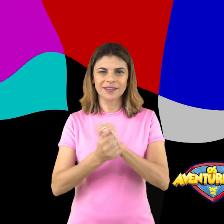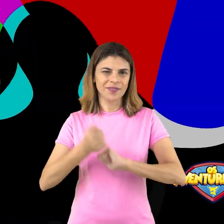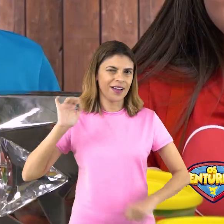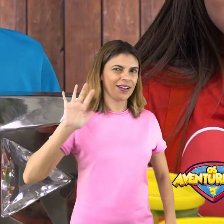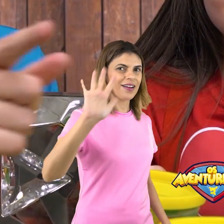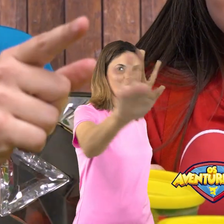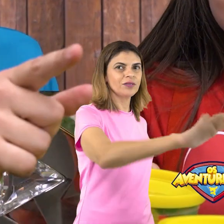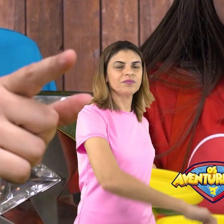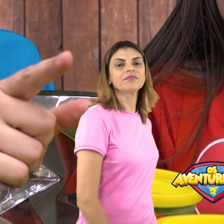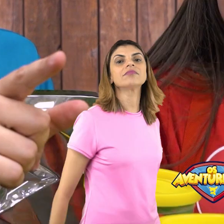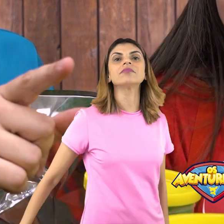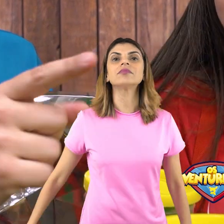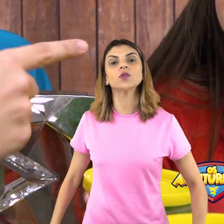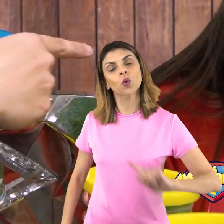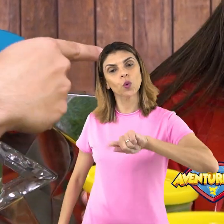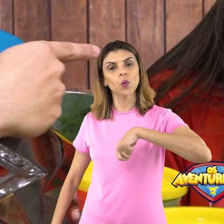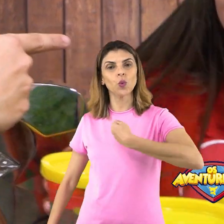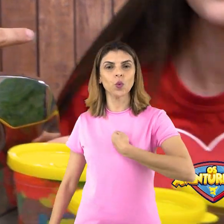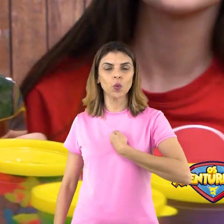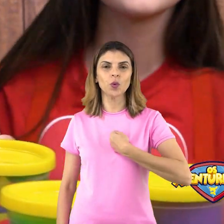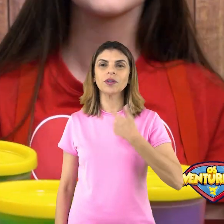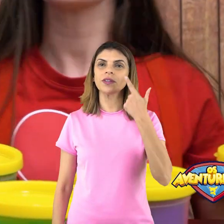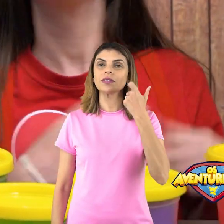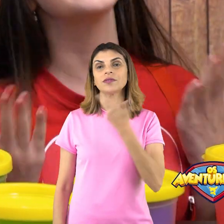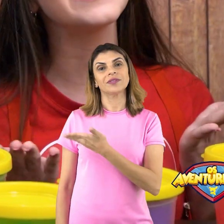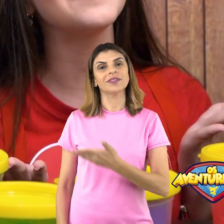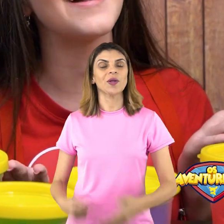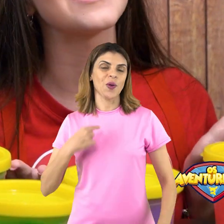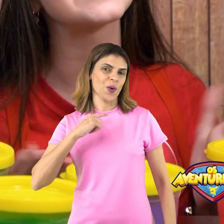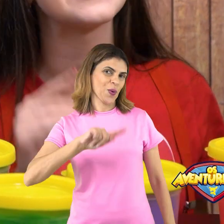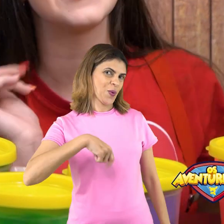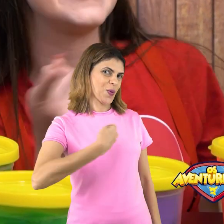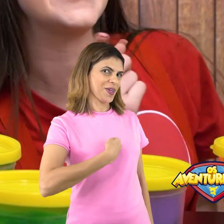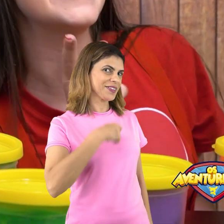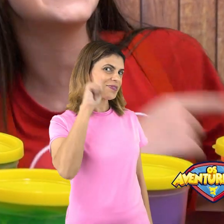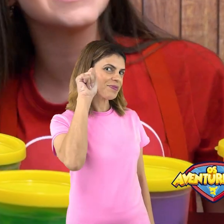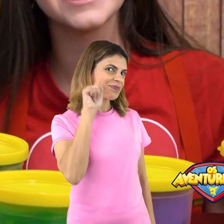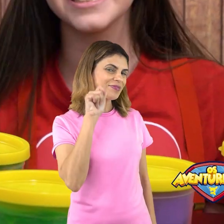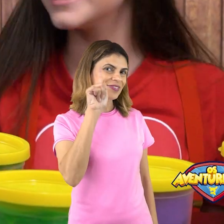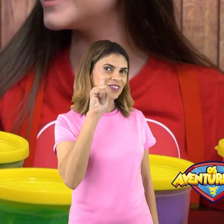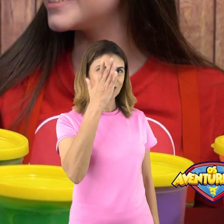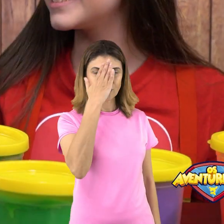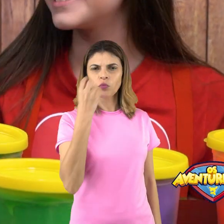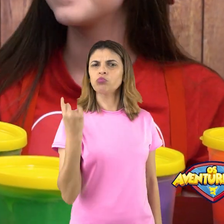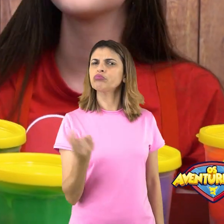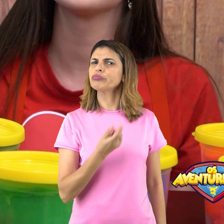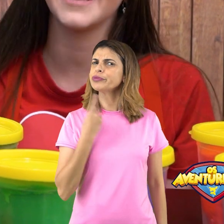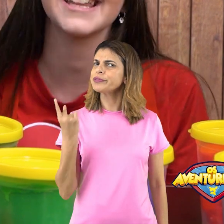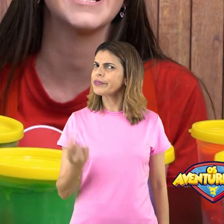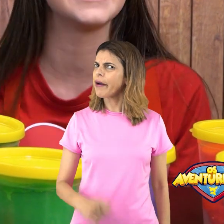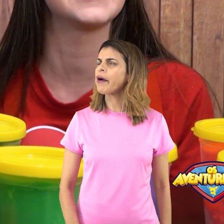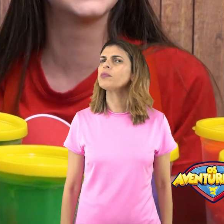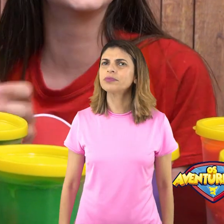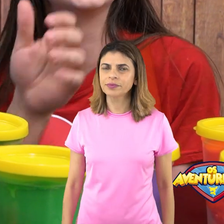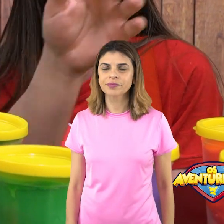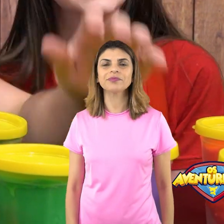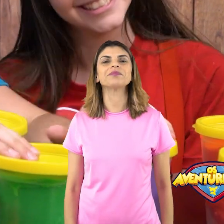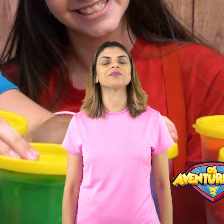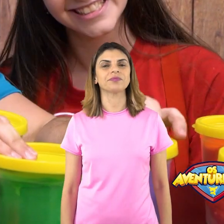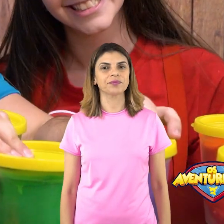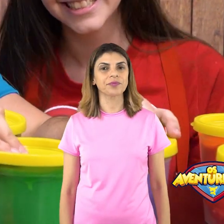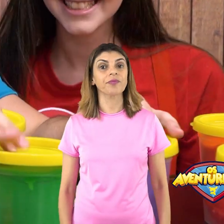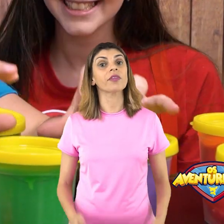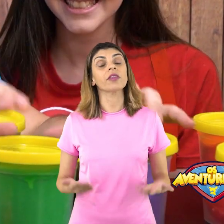Valeu! Muito bem, eu sou o Lucas, como é que é a sua fala? Muito bem, eu sou a Gi. Quanto tempo que a gente não faz isso, hein? Verdade. Olha,